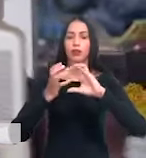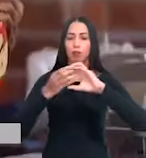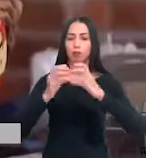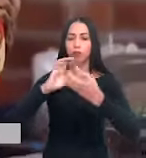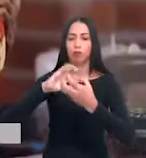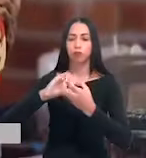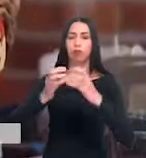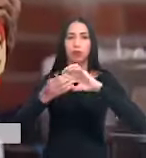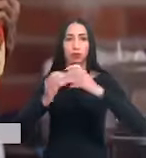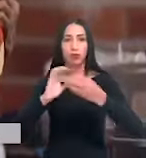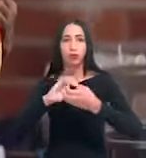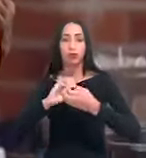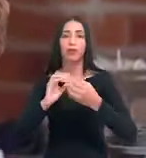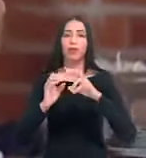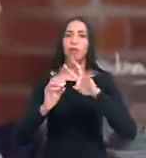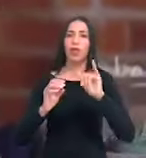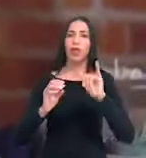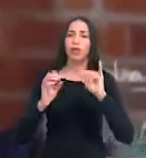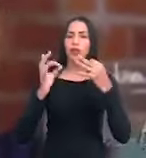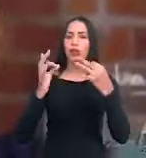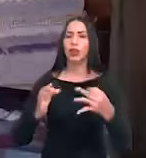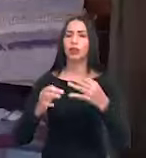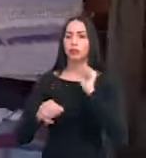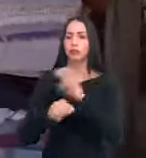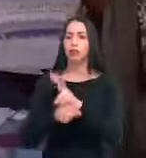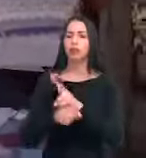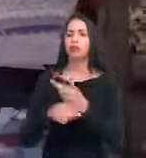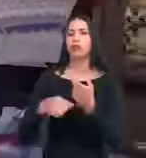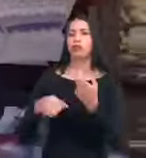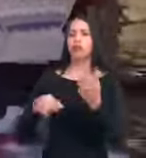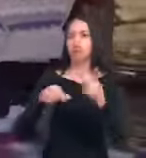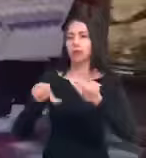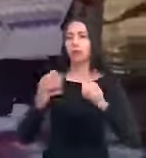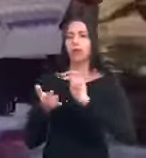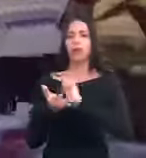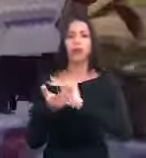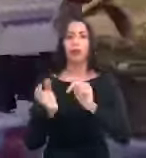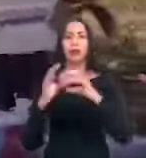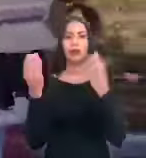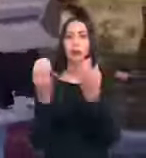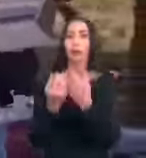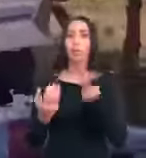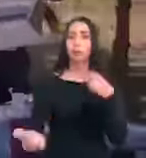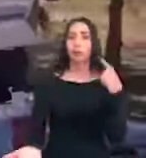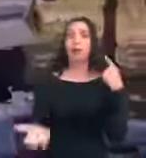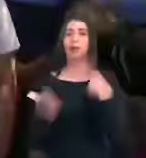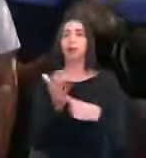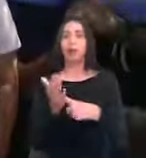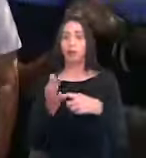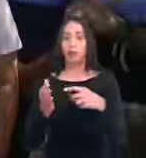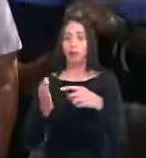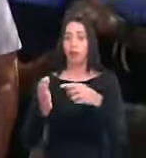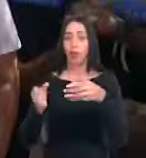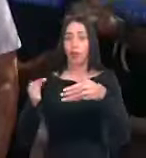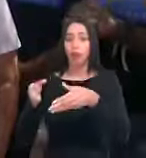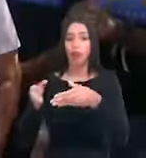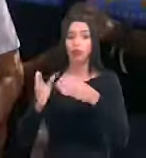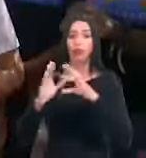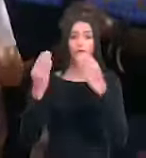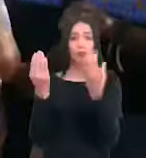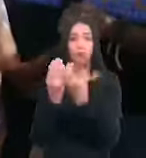Mimbó Artesanato, que eu tenho certeza que vai gerar grandes frutos aqui para a comunidade. Então, meu compromisso com o